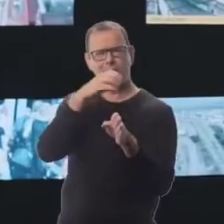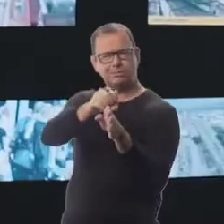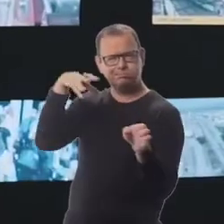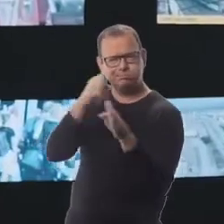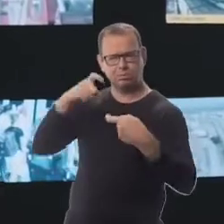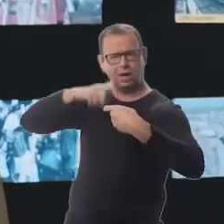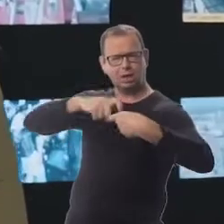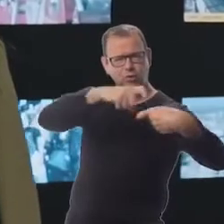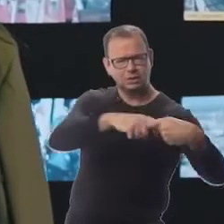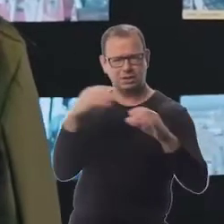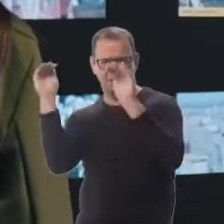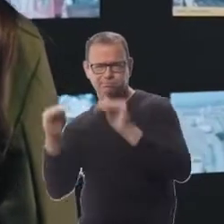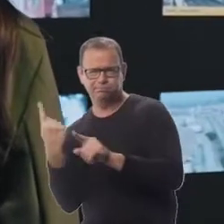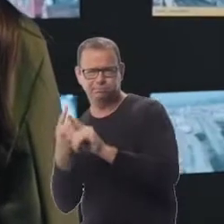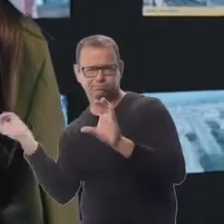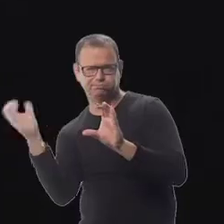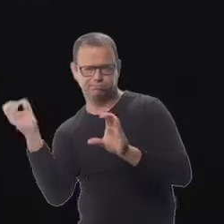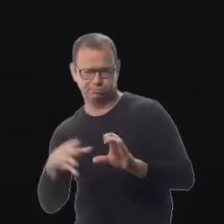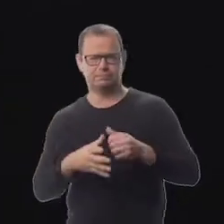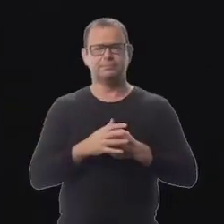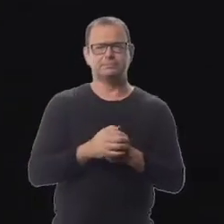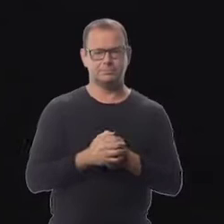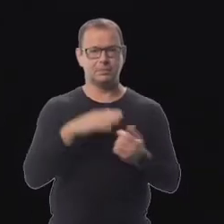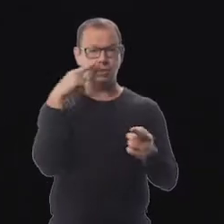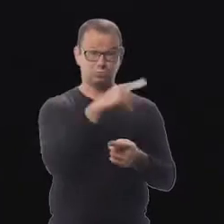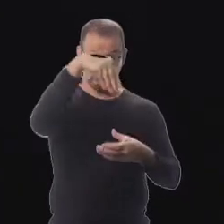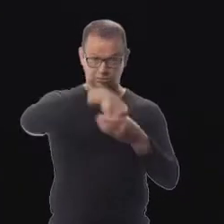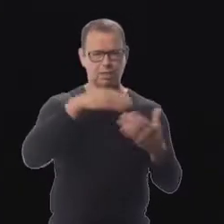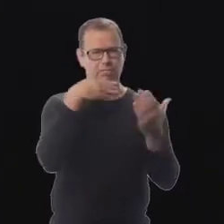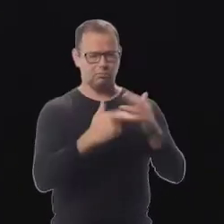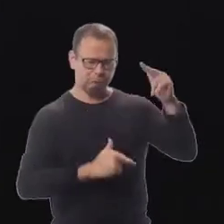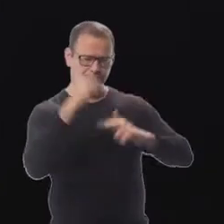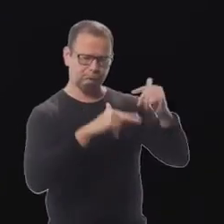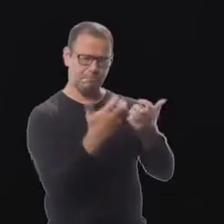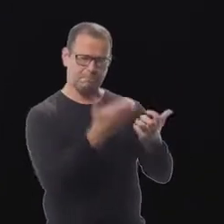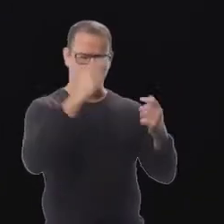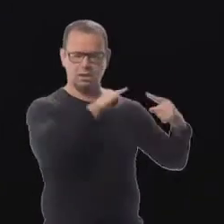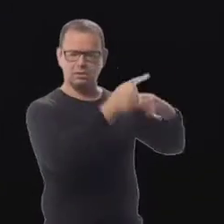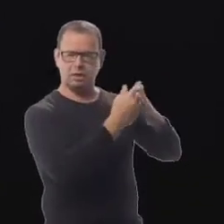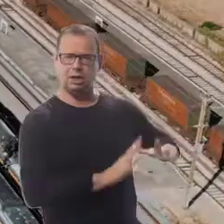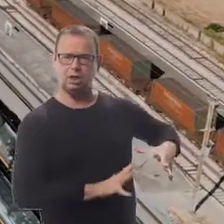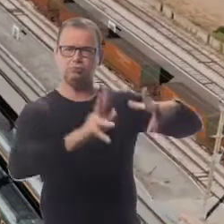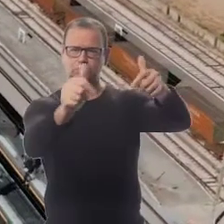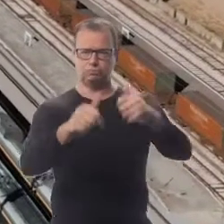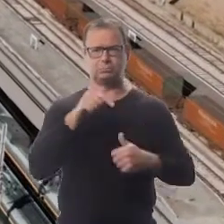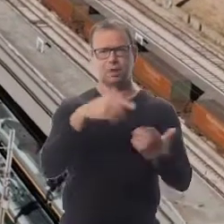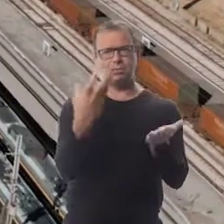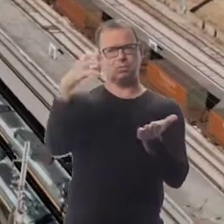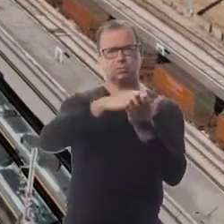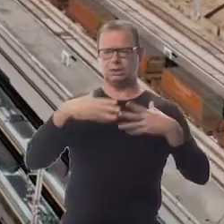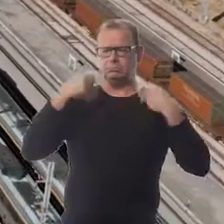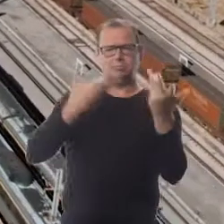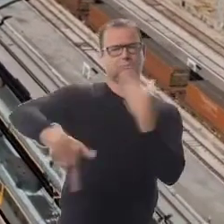locomotivas, carruagens e vagões. O museu é um lugar em constante construção e evolução. É o estado natural